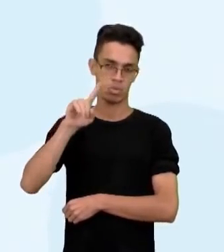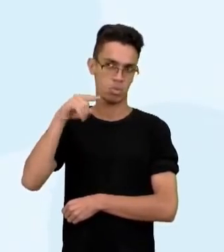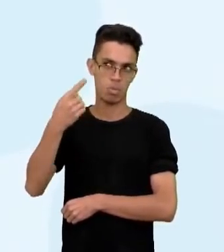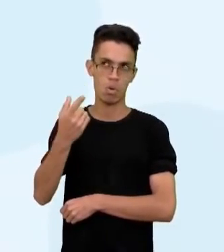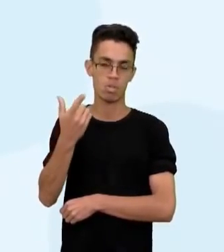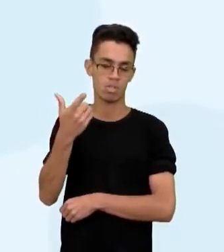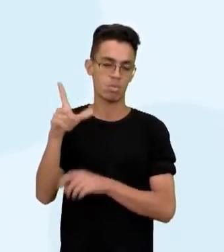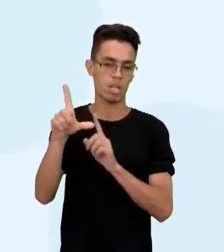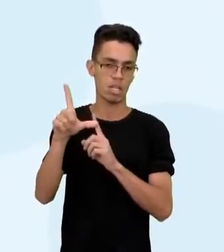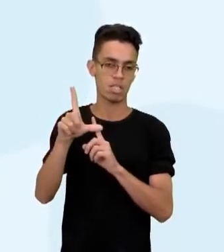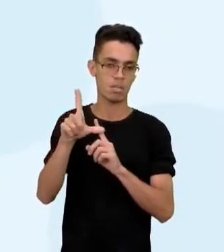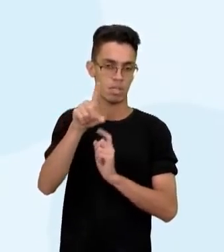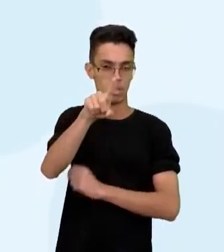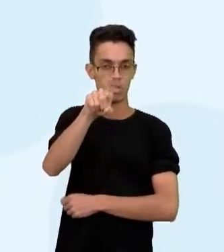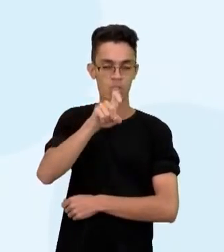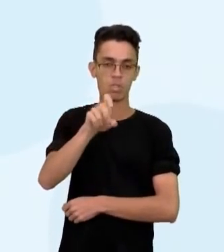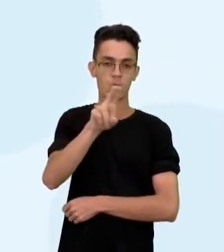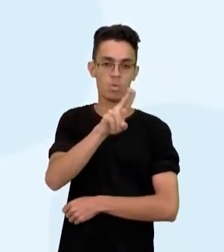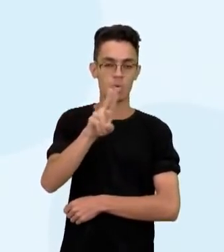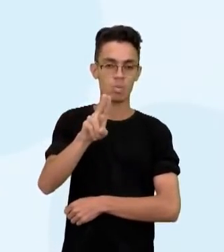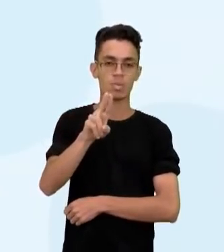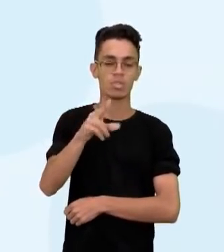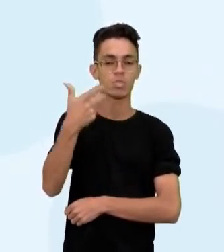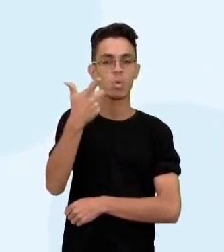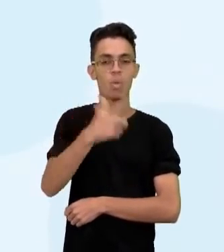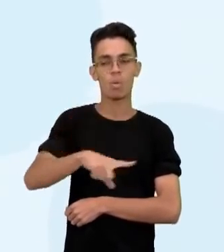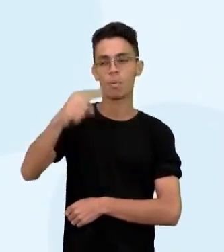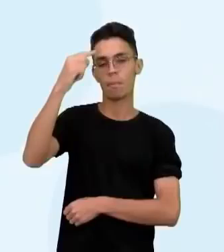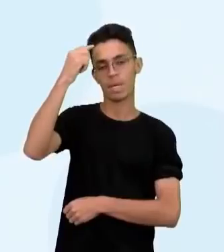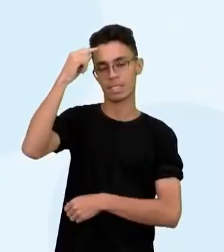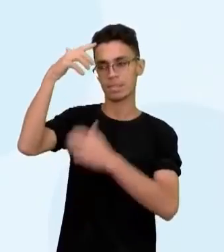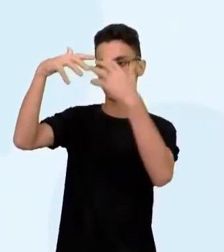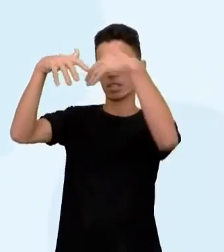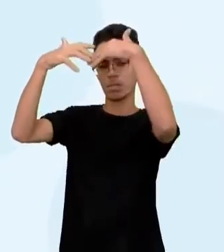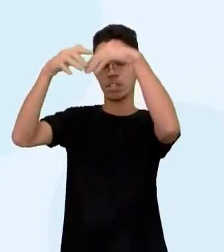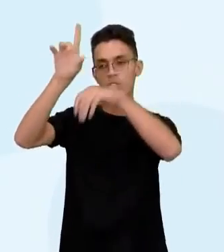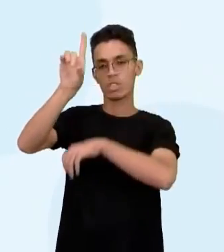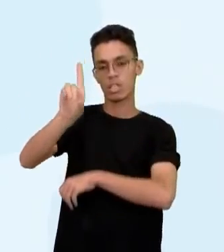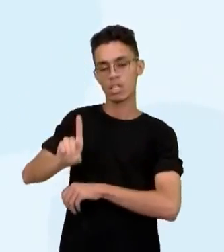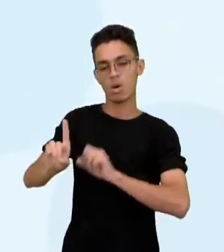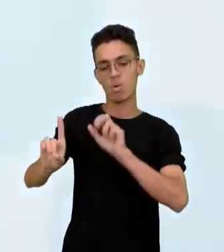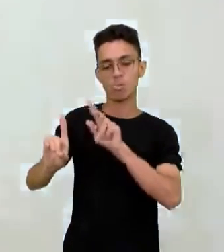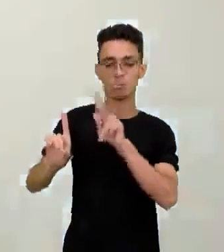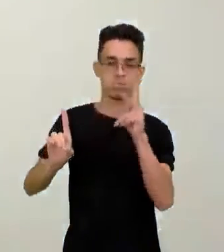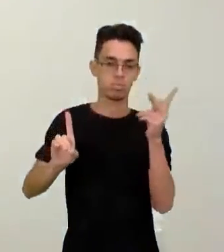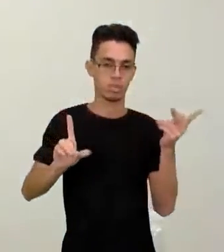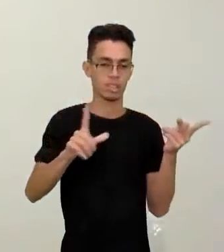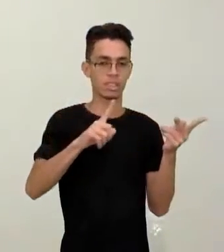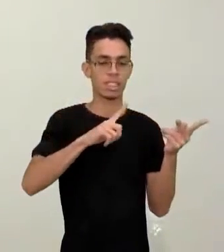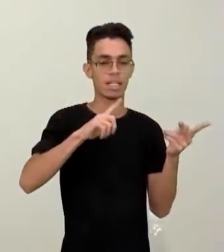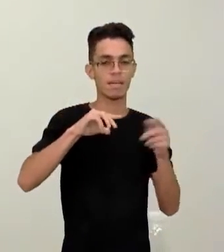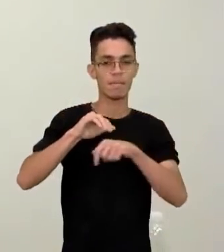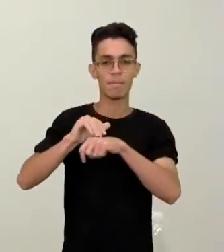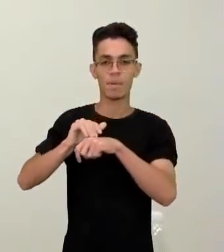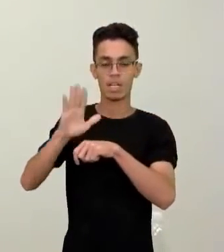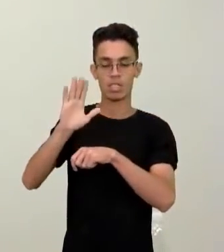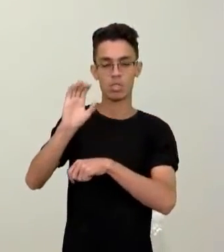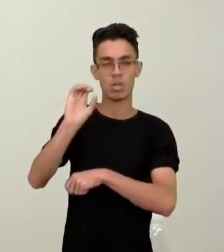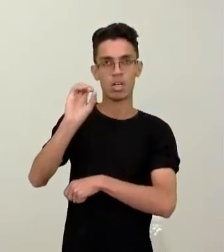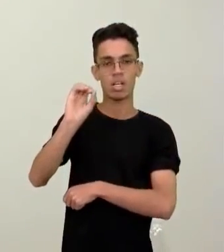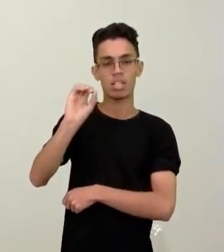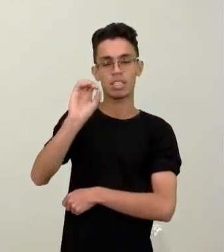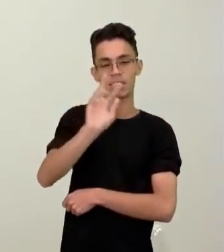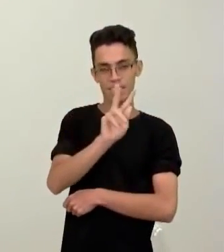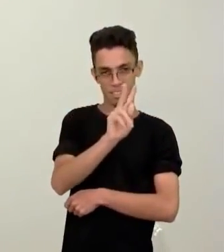letra, será de quanto? E aí, de novo, a gente pensa, é direta ou é inversa? Quanto mais oxigênio,